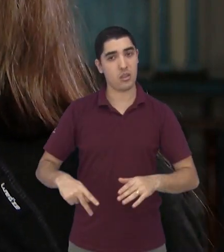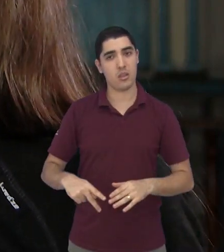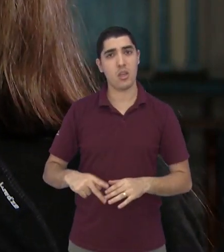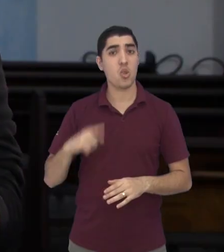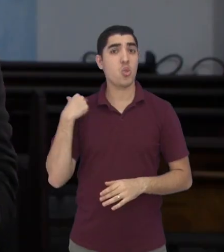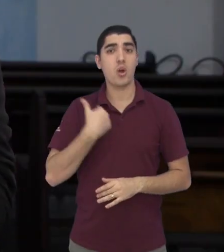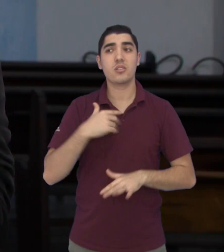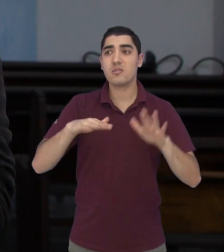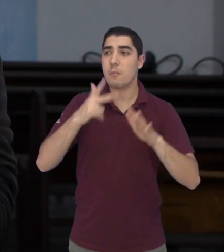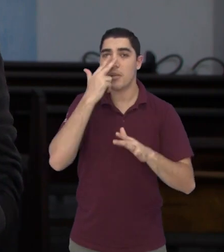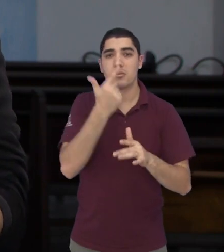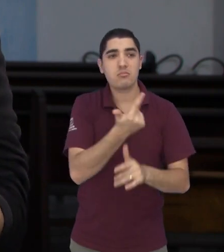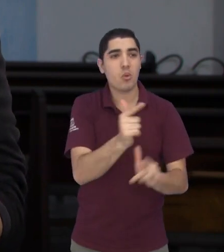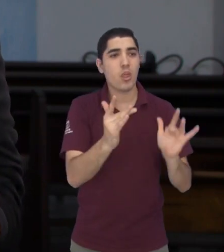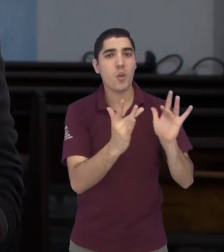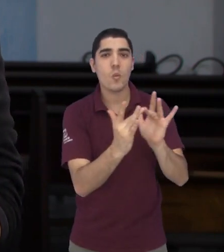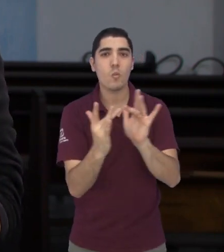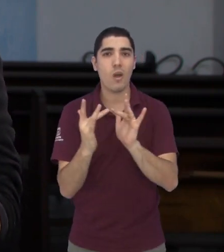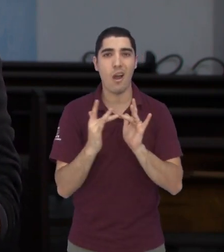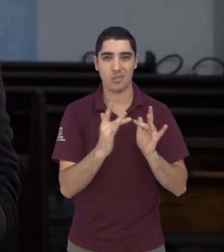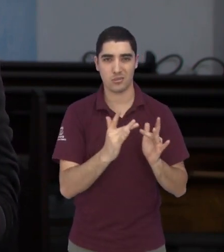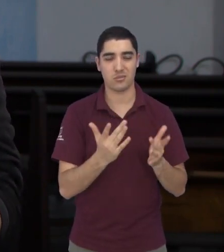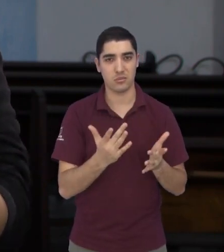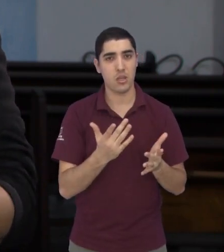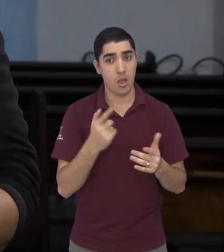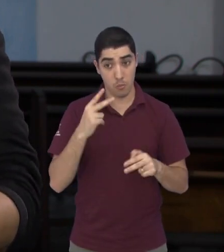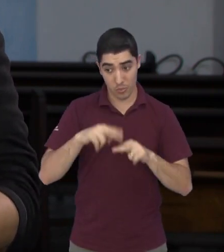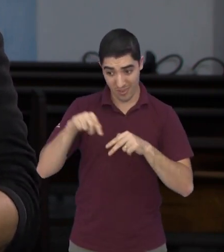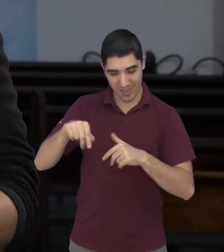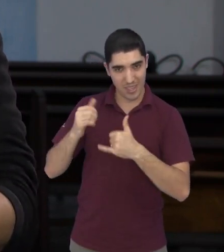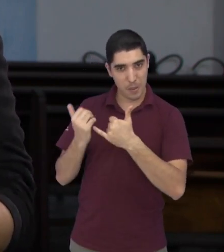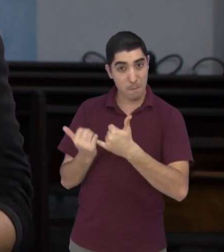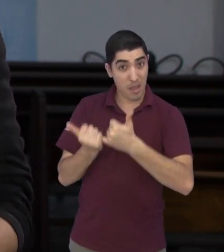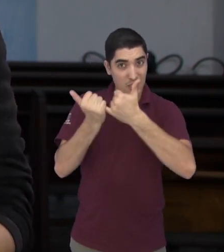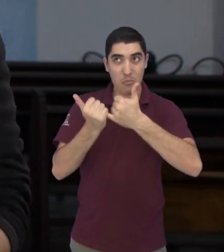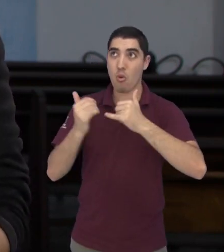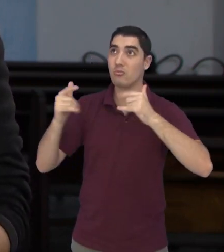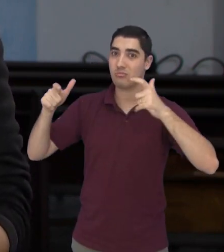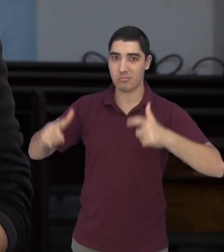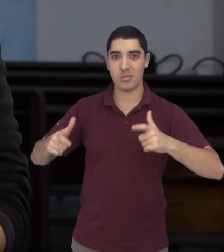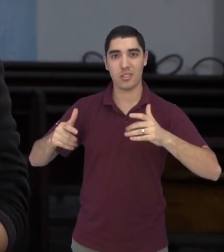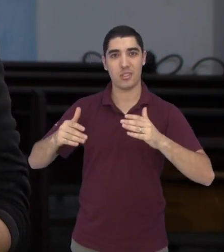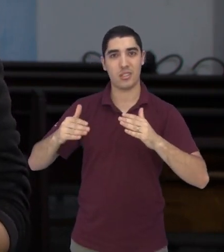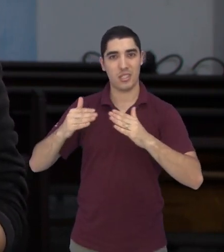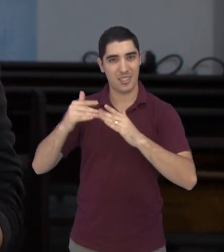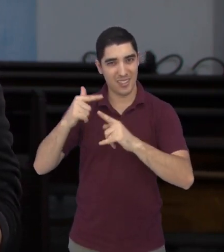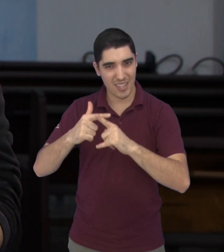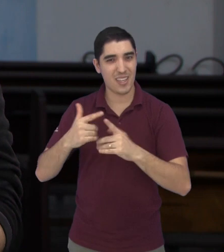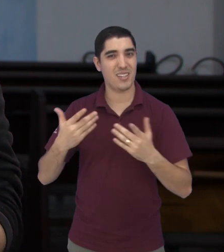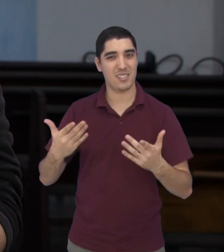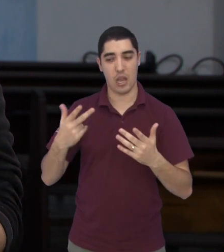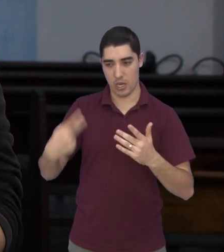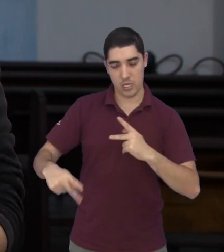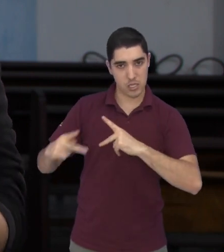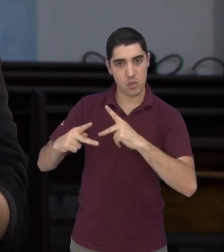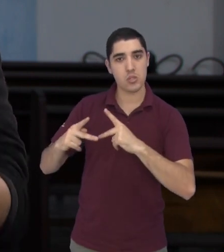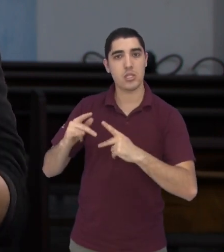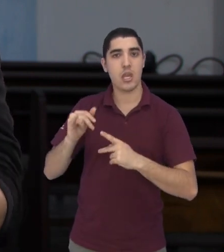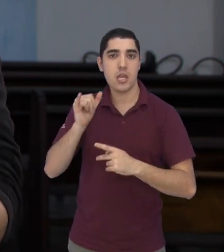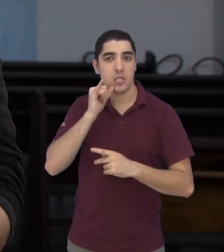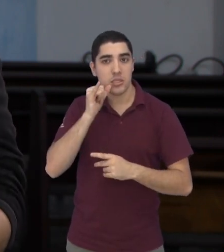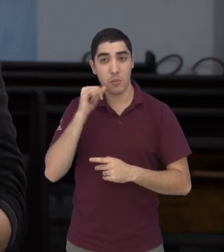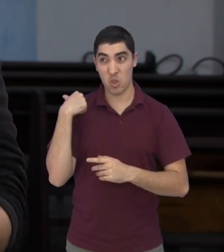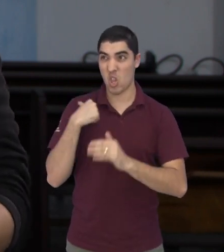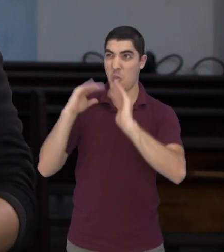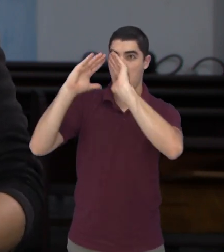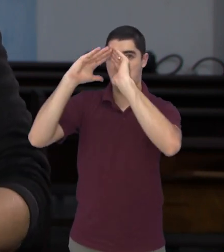outro. Esse patrimônio, quando a gente preserva, que é o caso de São José, a gente não tomba, a gente preserva porque a gente dá